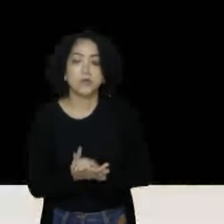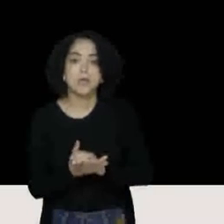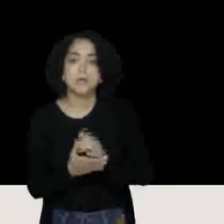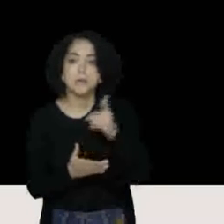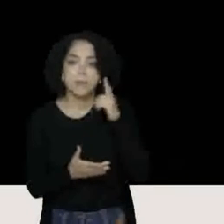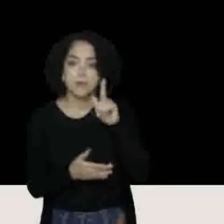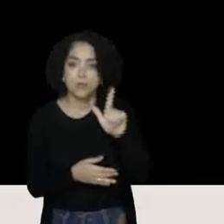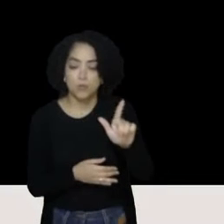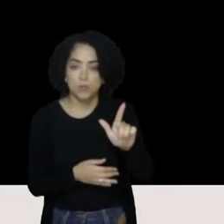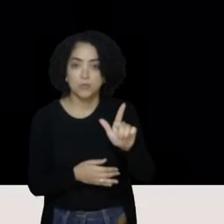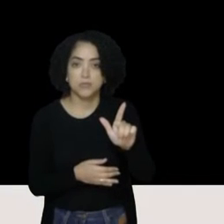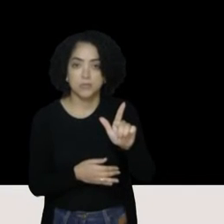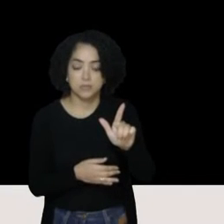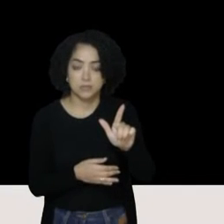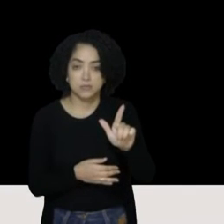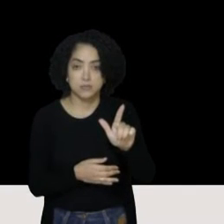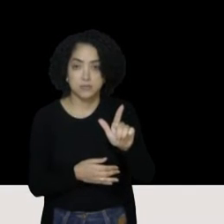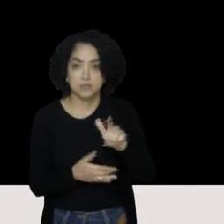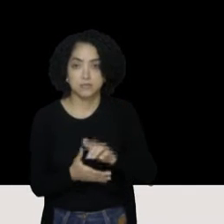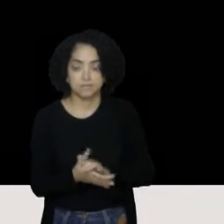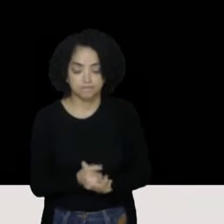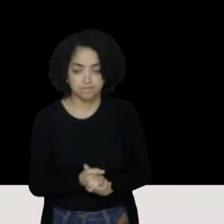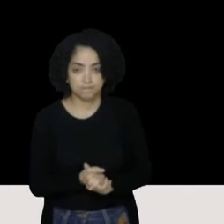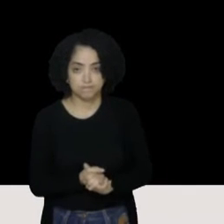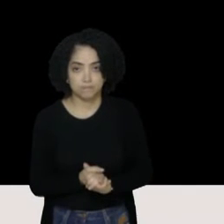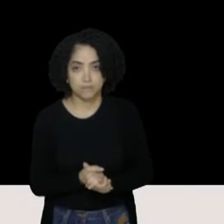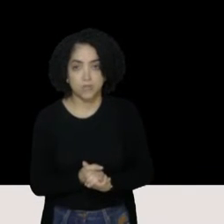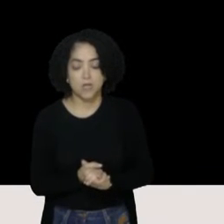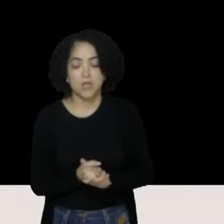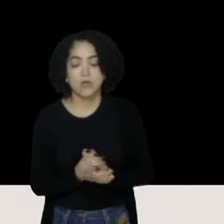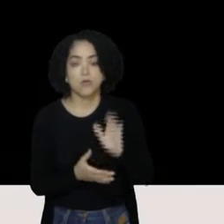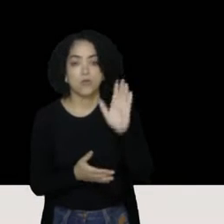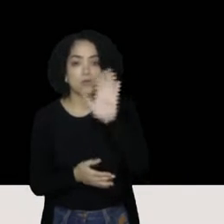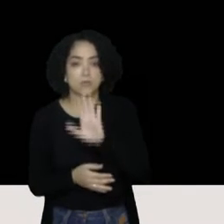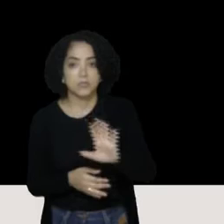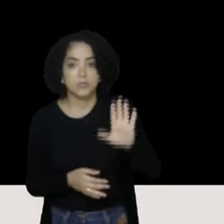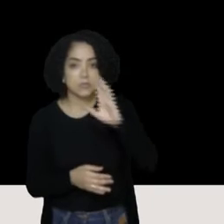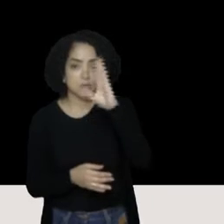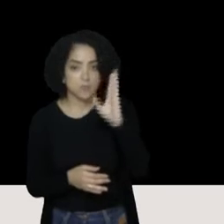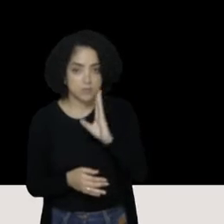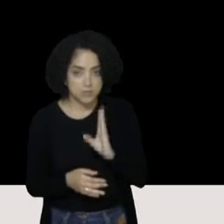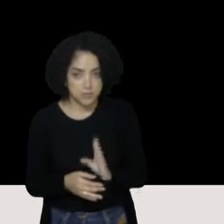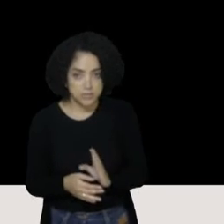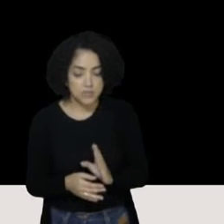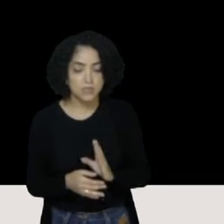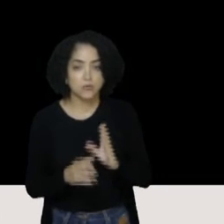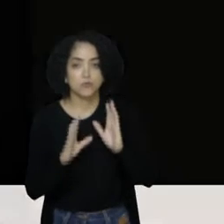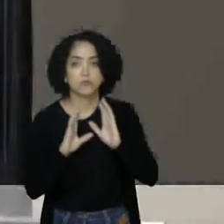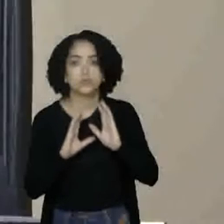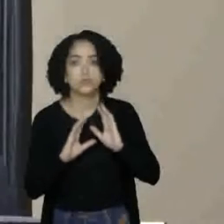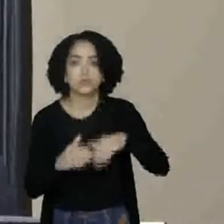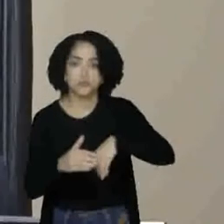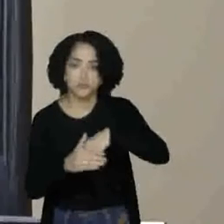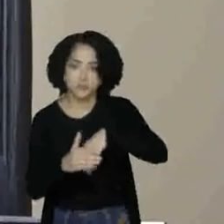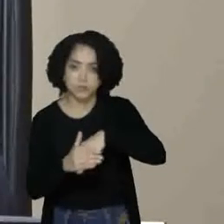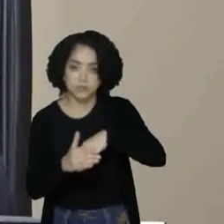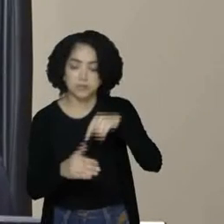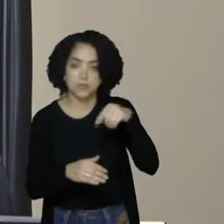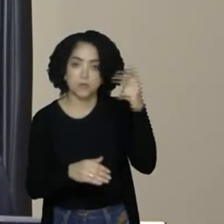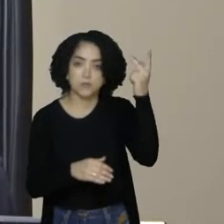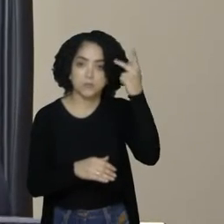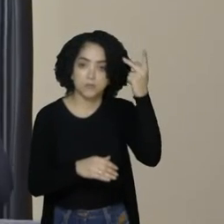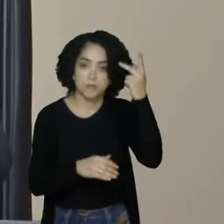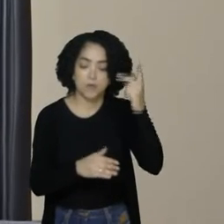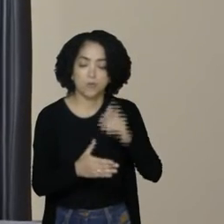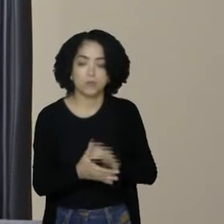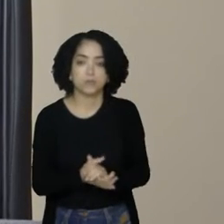quadro de árbitro da Confederação Brasileira de Futsal da FIFA na cidade de São Paulo. Em discussão,